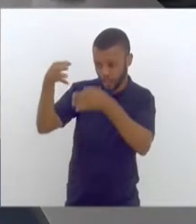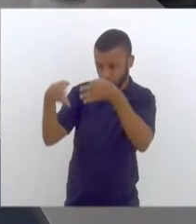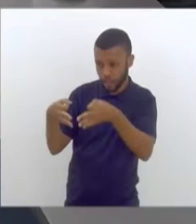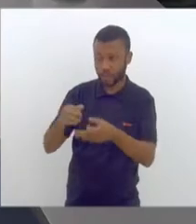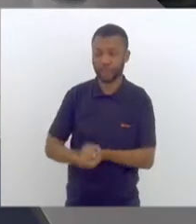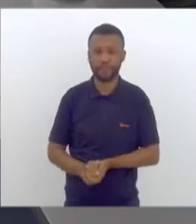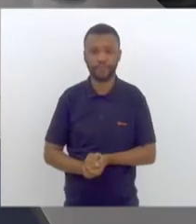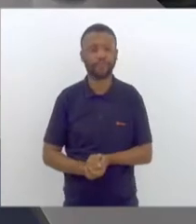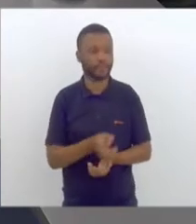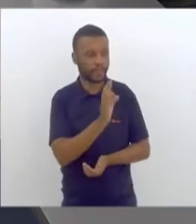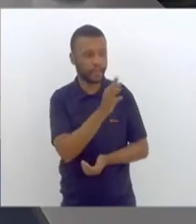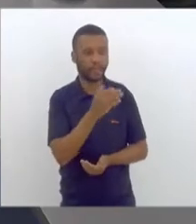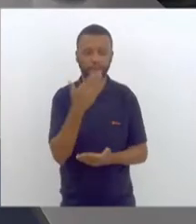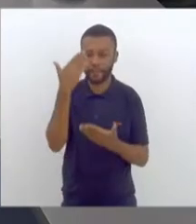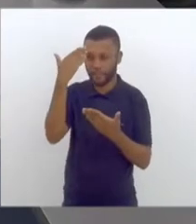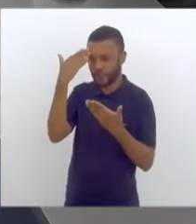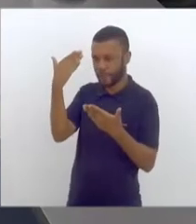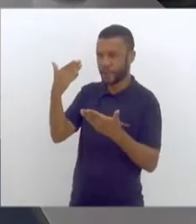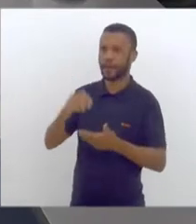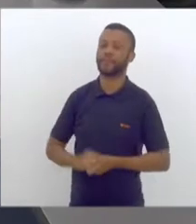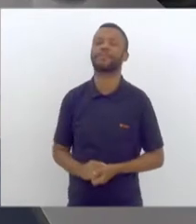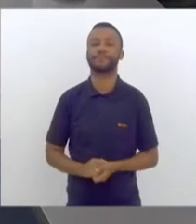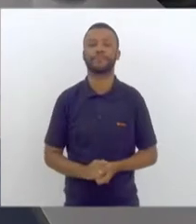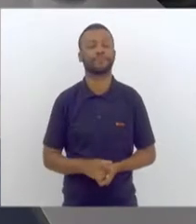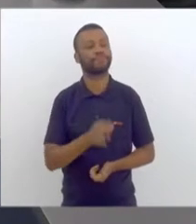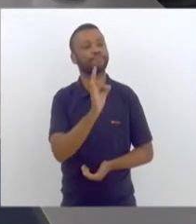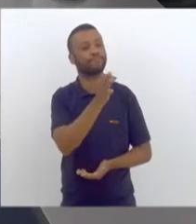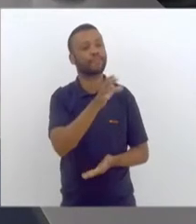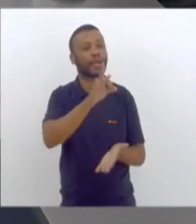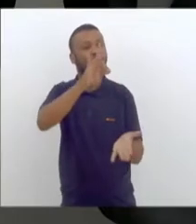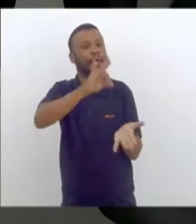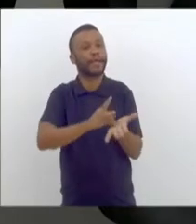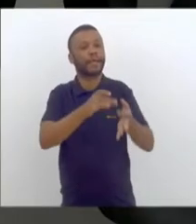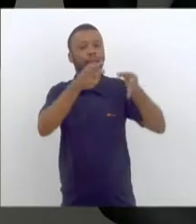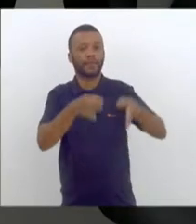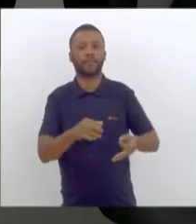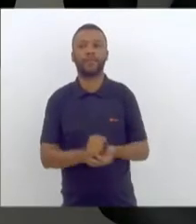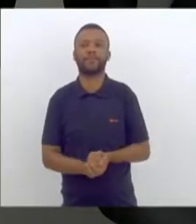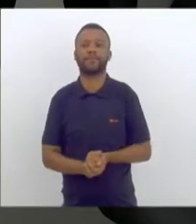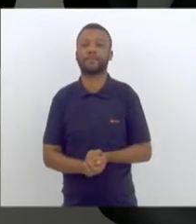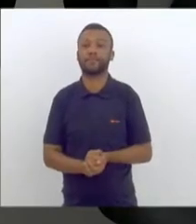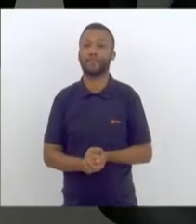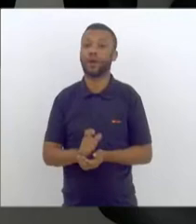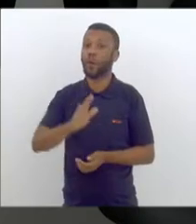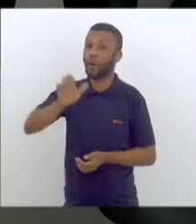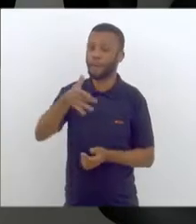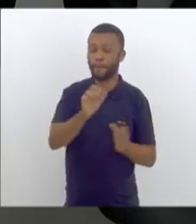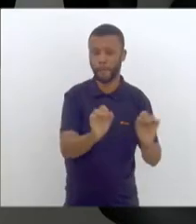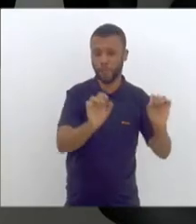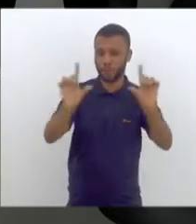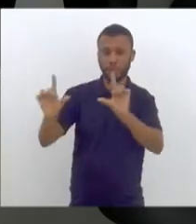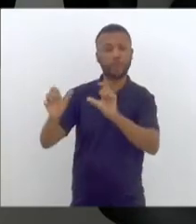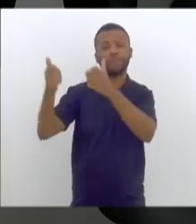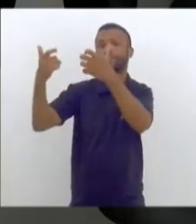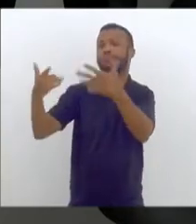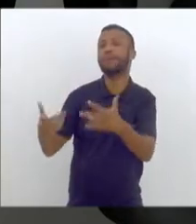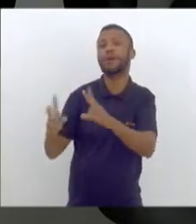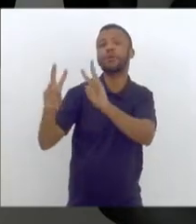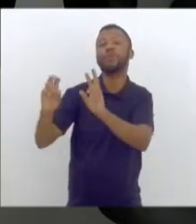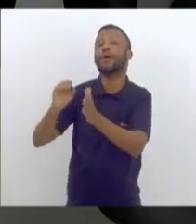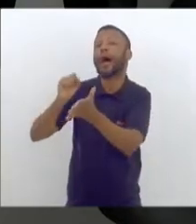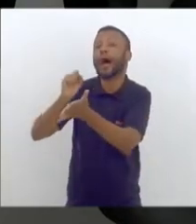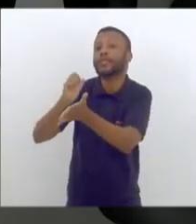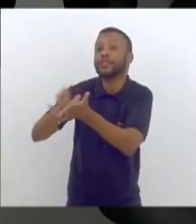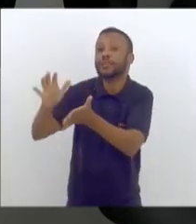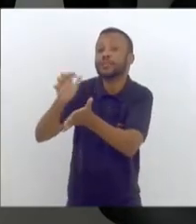obrigado exatamente a gente já pode até ir para o próximo quem já vai tratar da despesa com pessoal